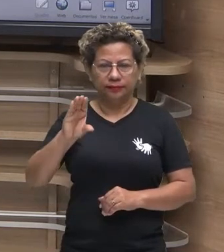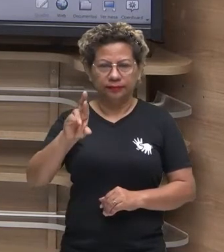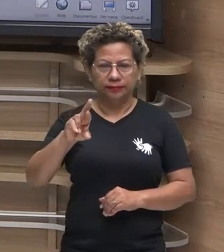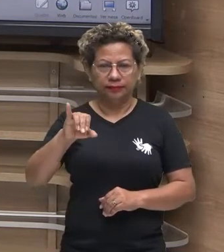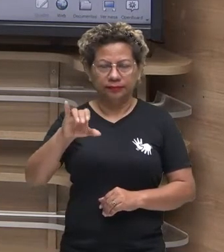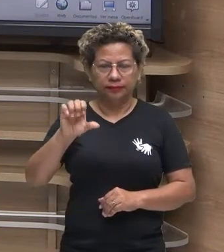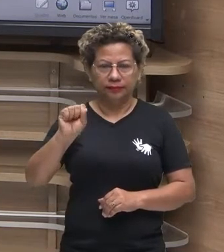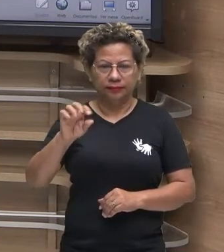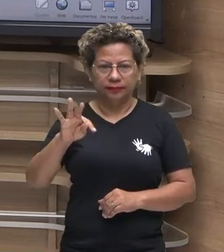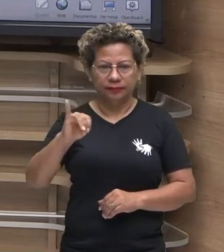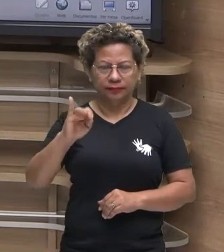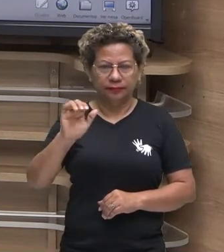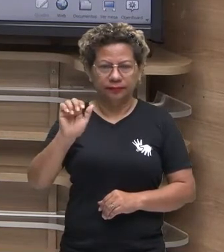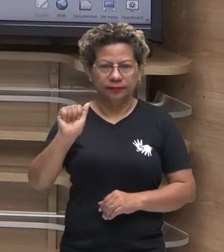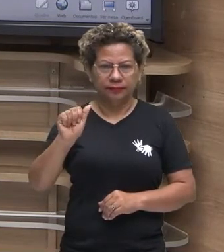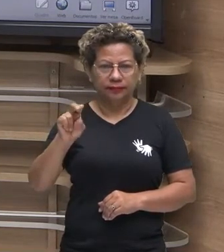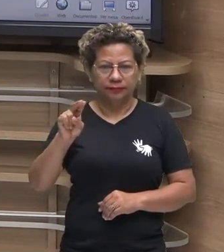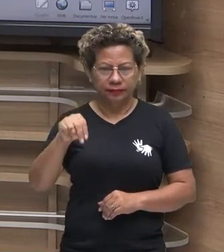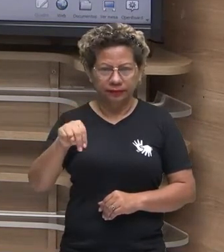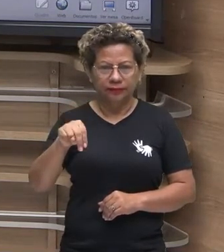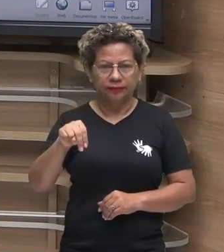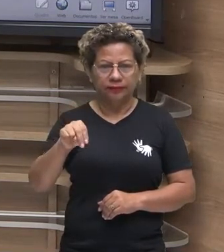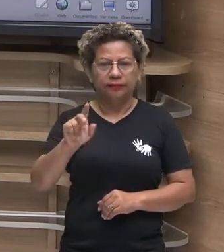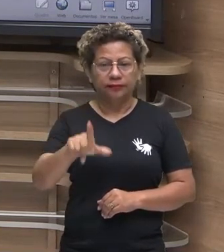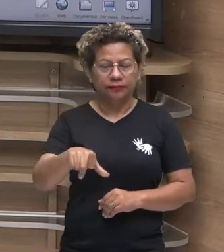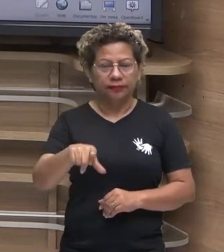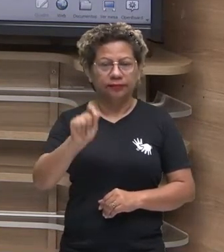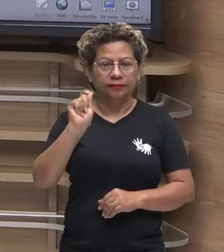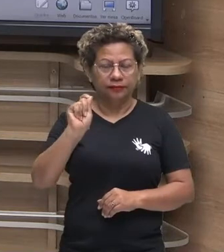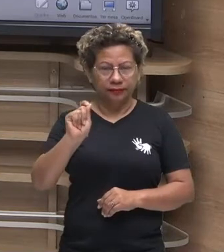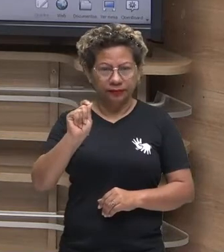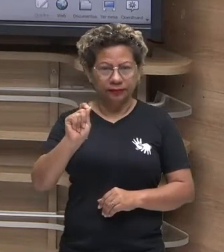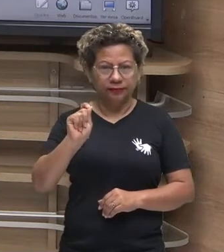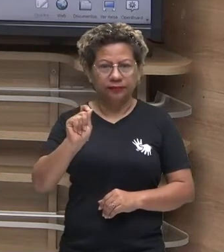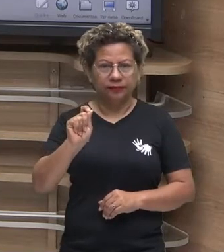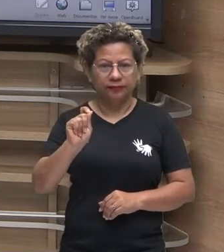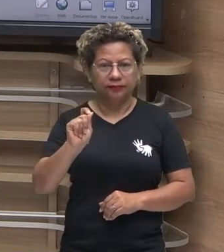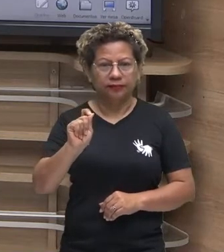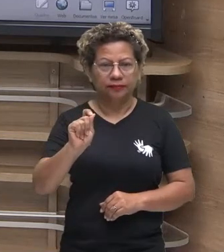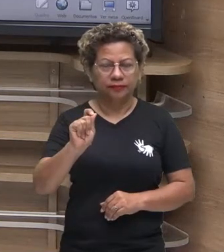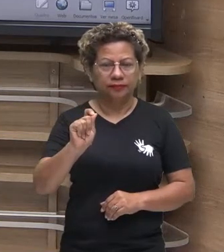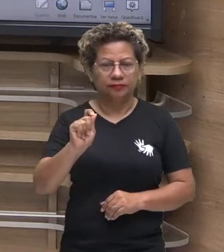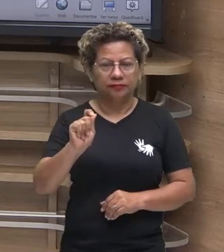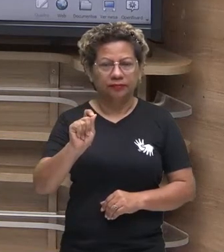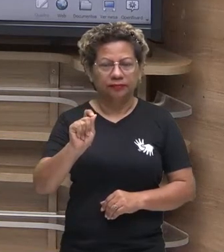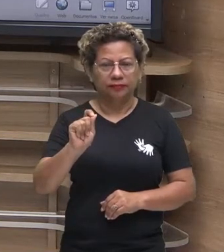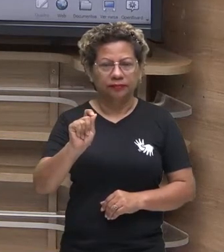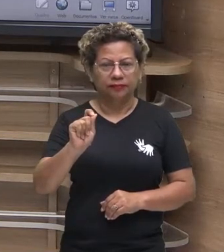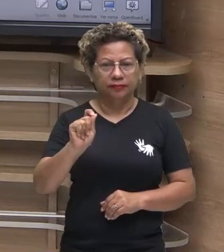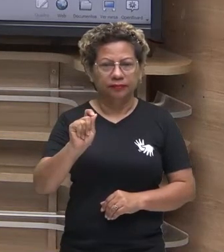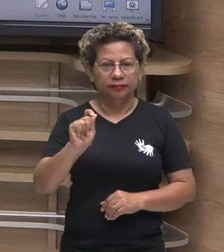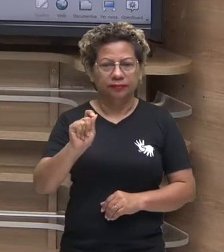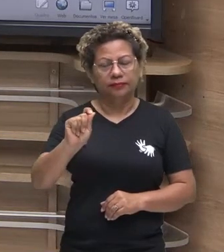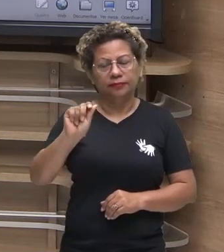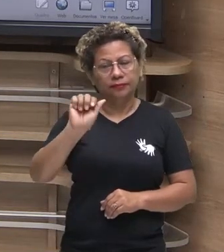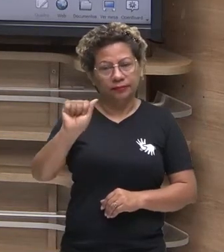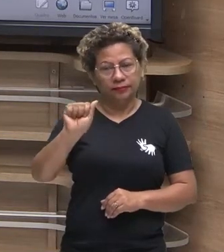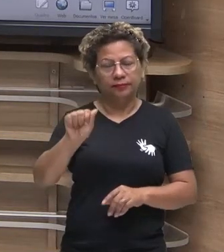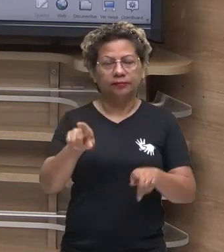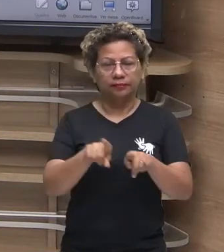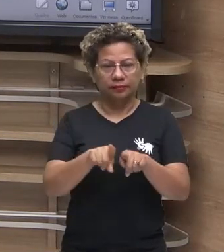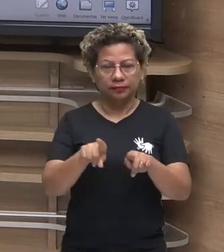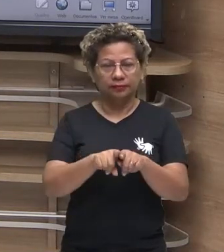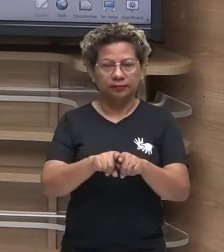Christian colocou, o Christian Rafael, que é da Escola Estadual Tiradentes, colocou que acha que é a letra A.